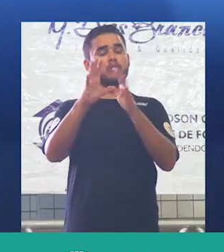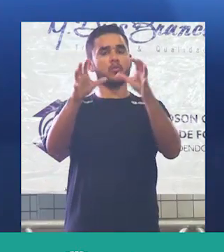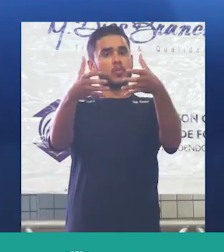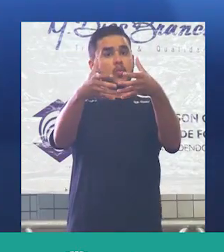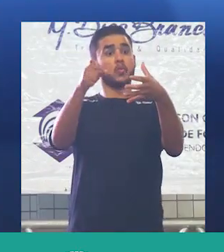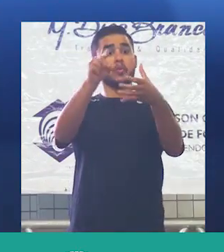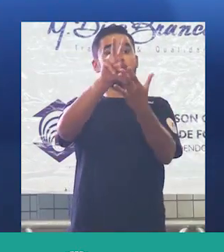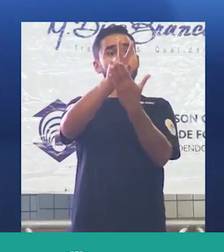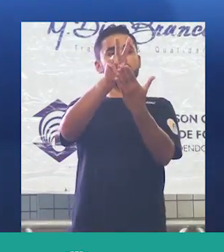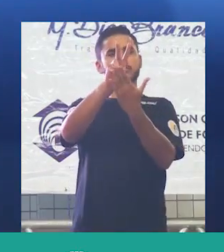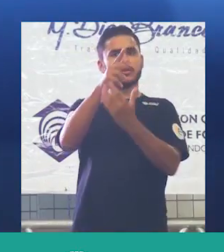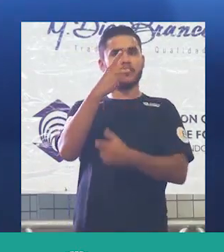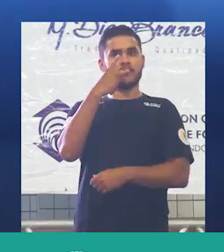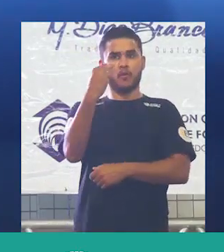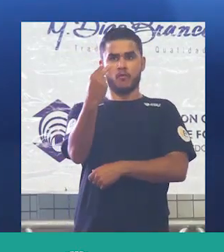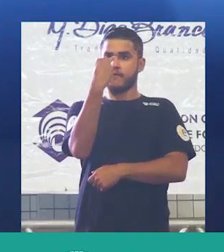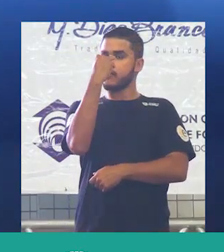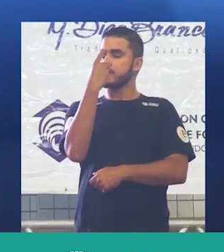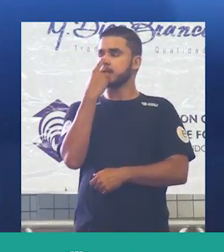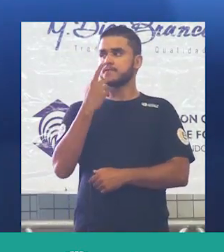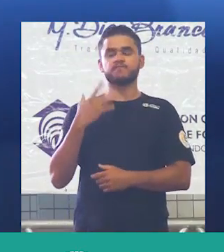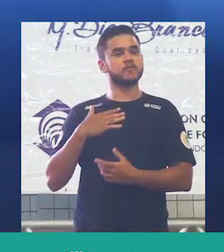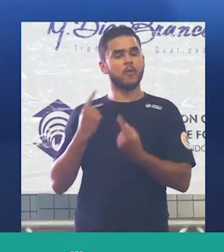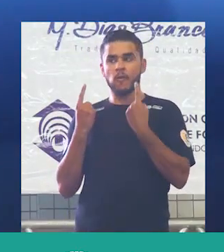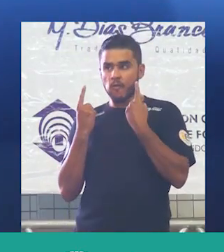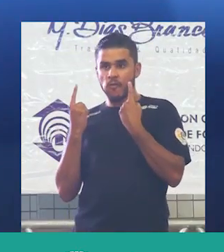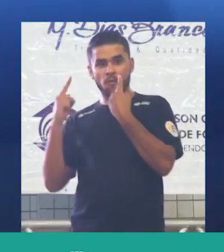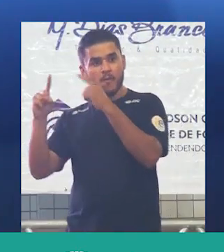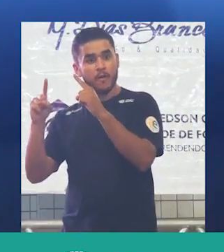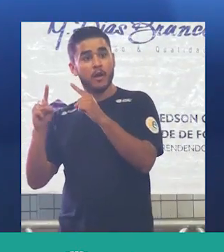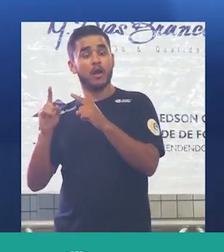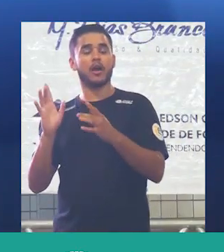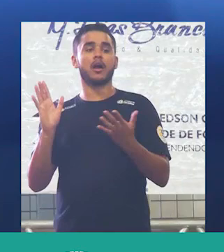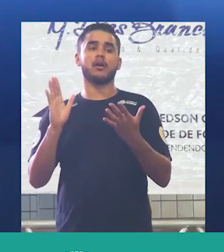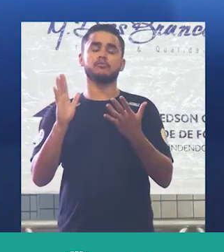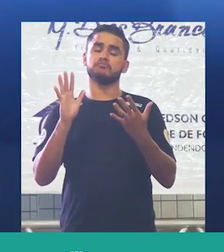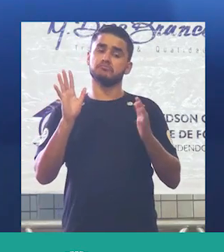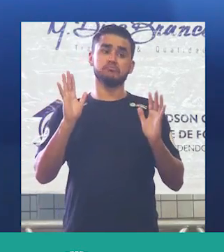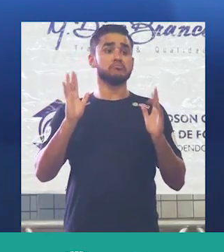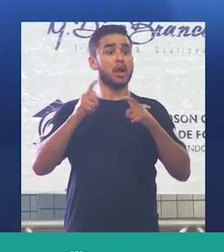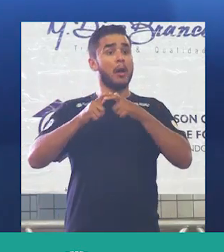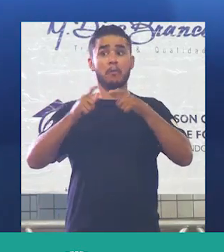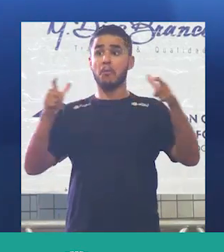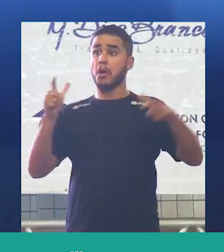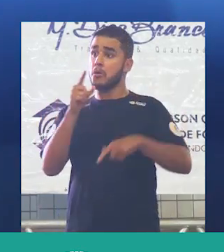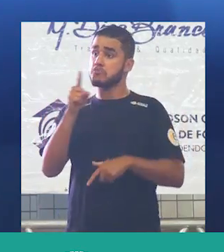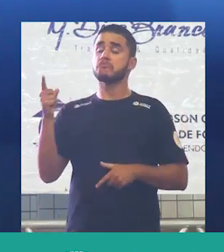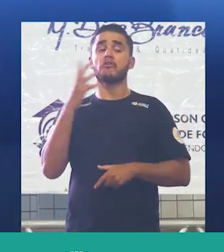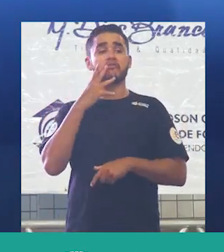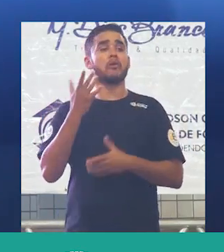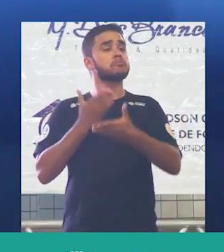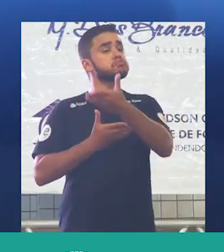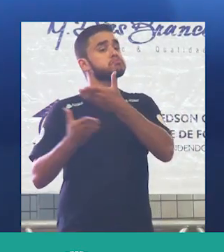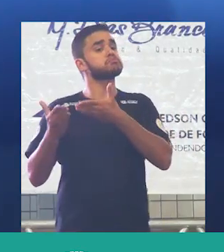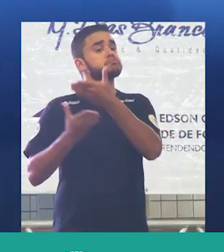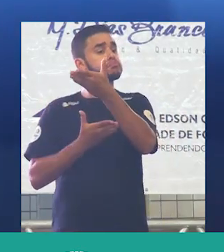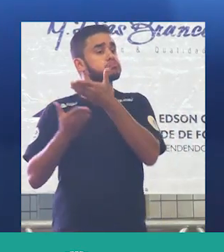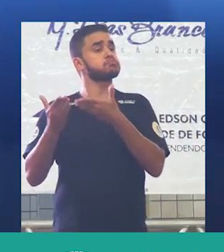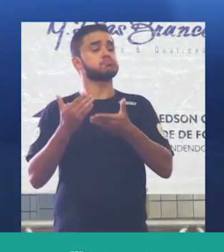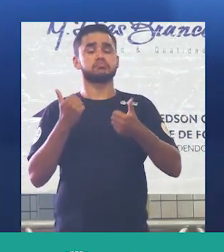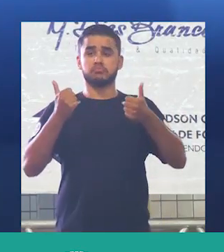viram nos portugueses invasores e que reagiram, mas num contexto geral, nós vamos ter um contato